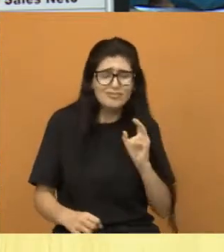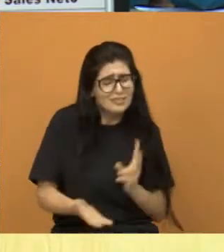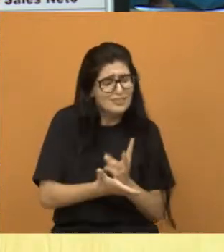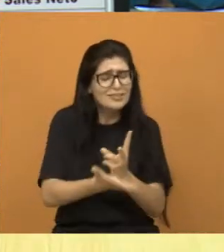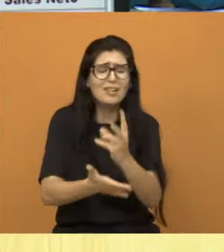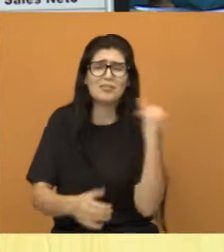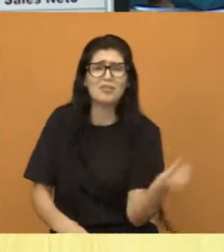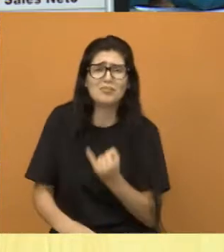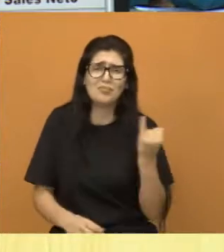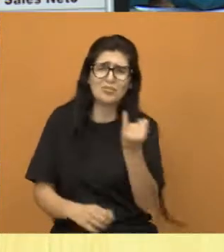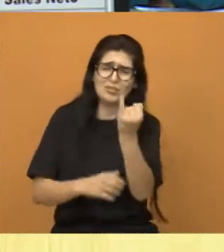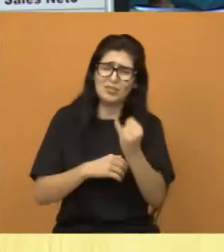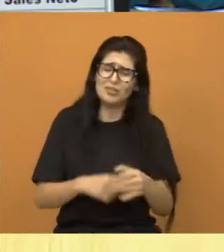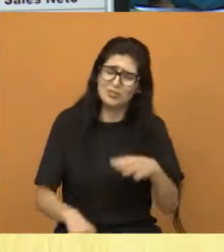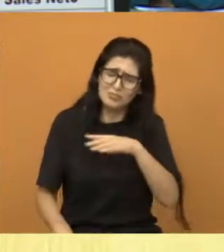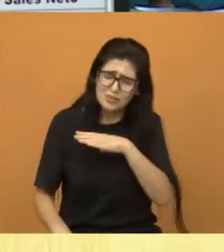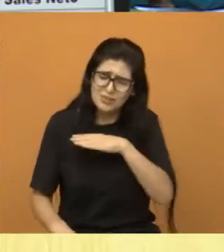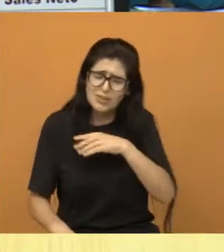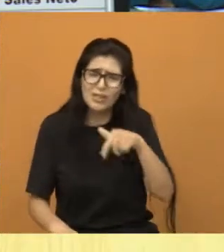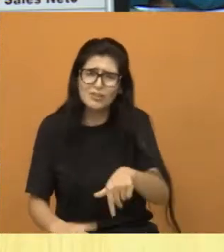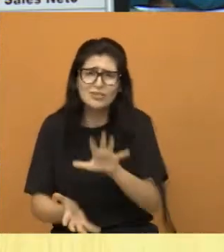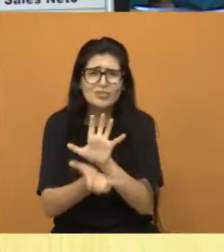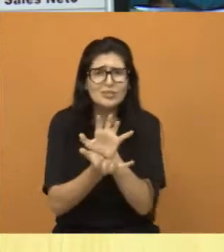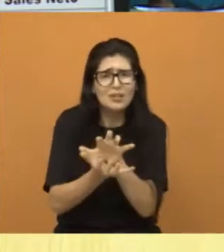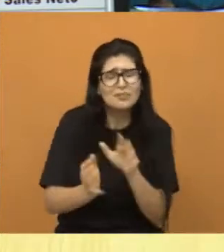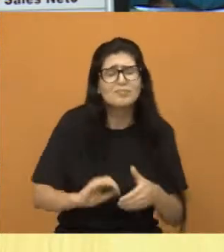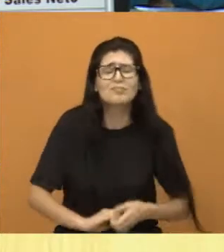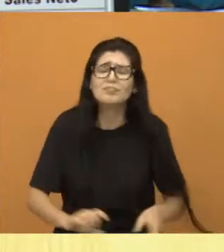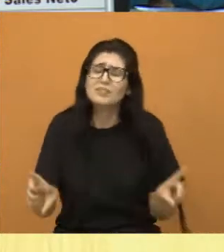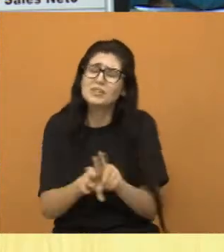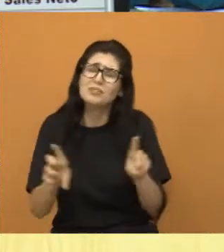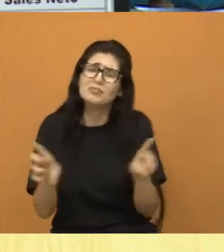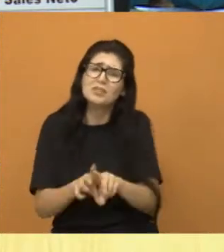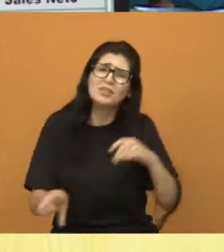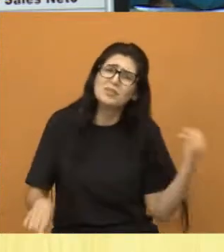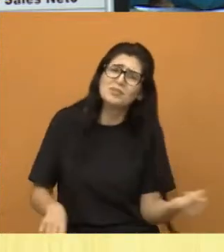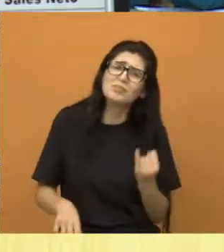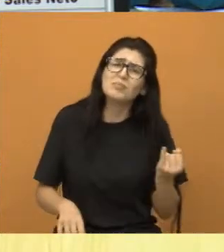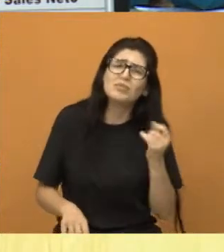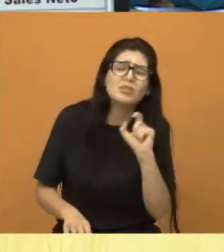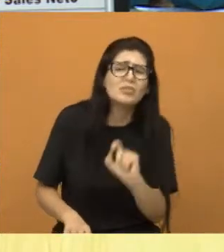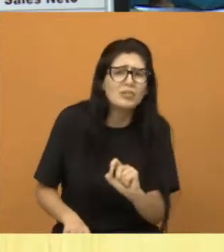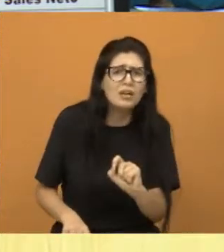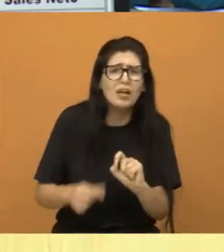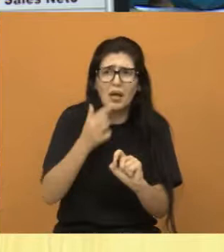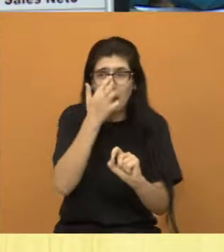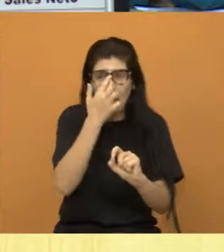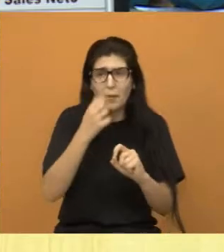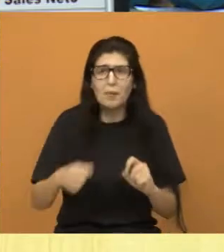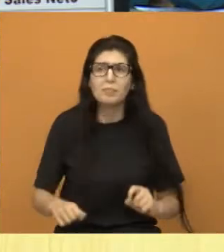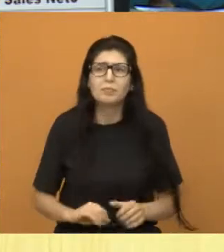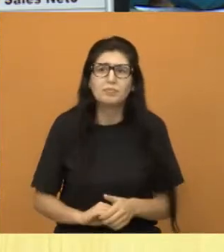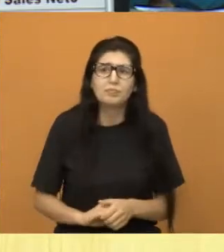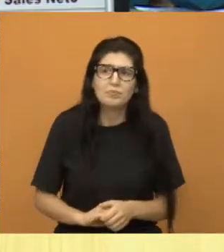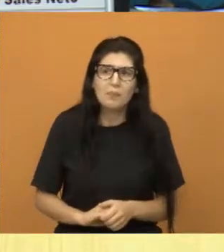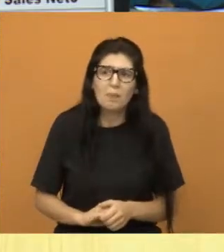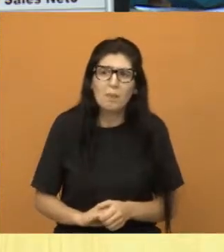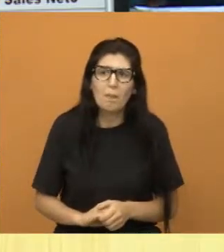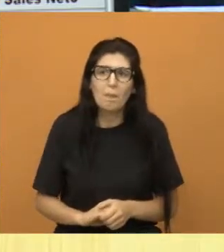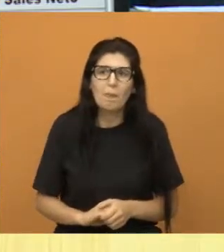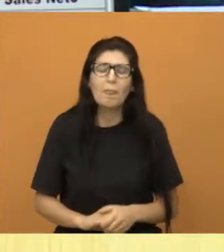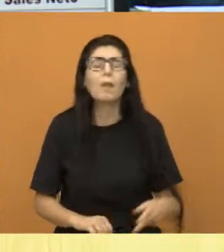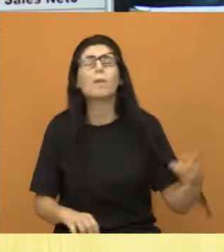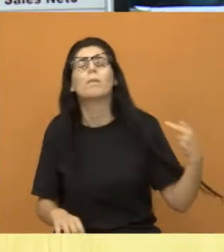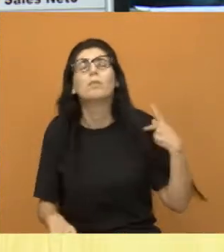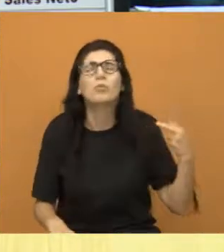nossa cidade. Dentre esse escopo, também se aumentou a lotação para os procuradores,